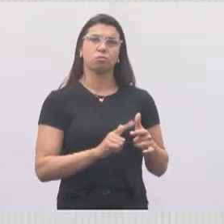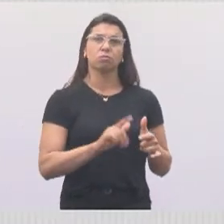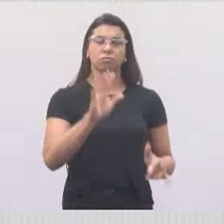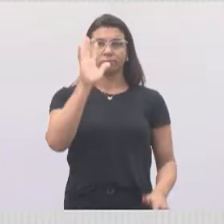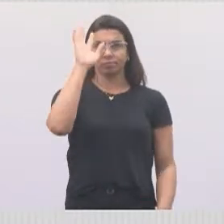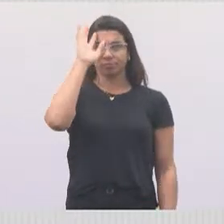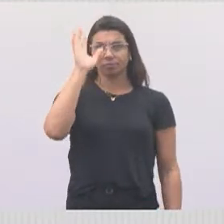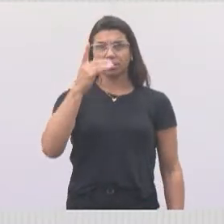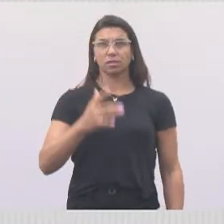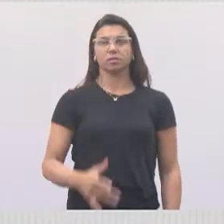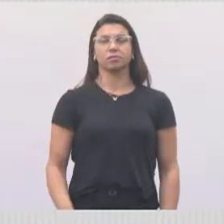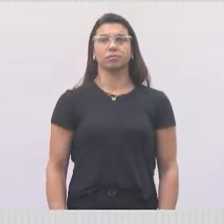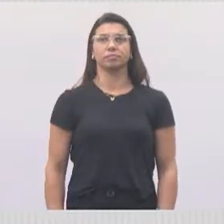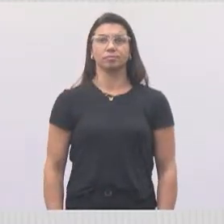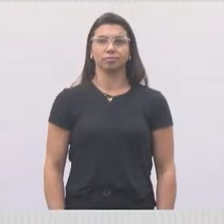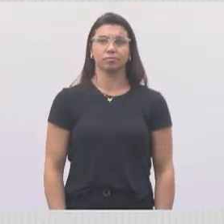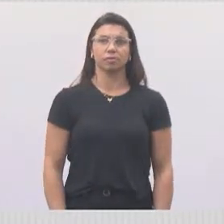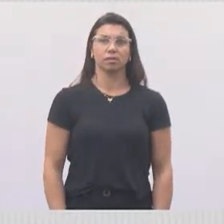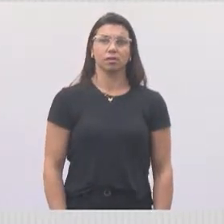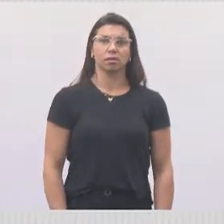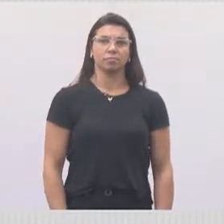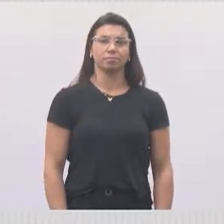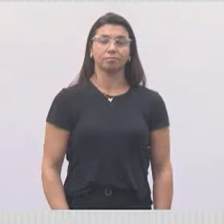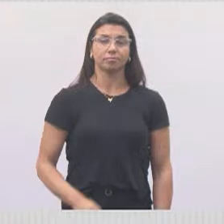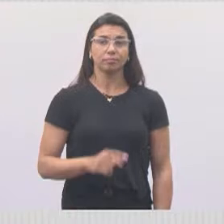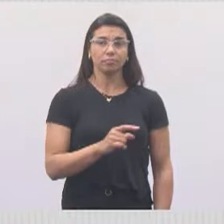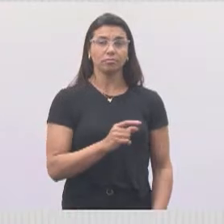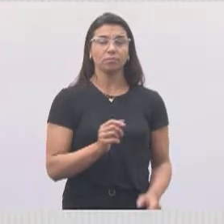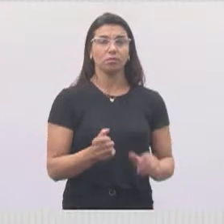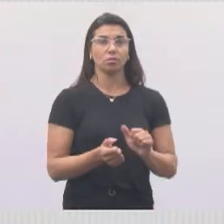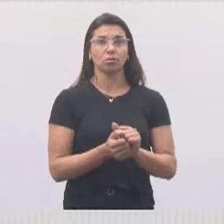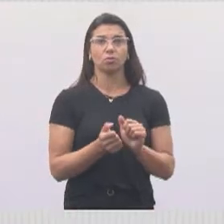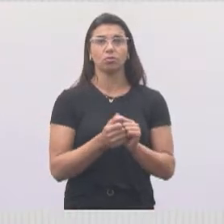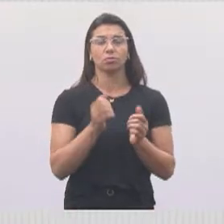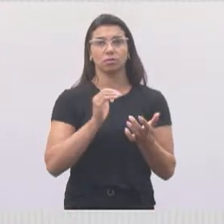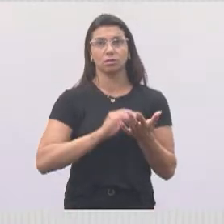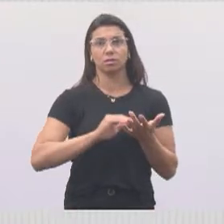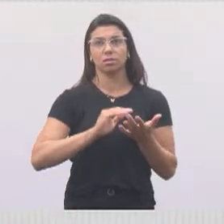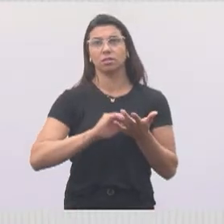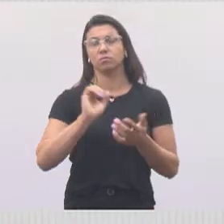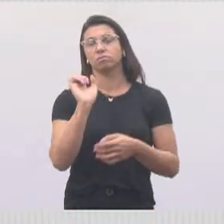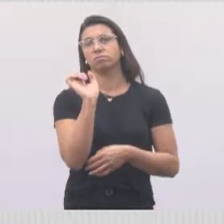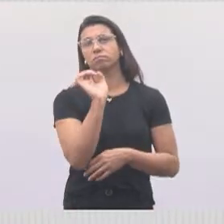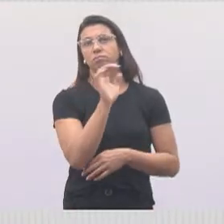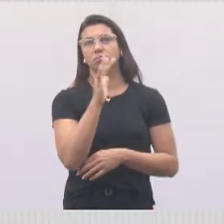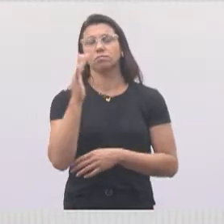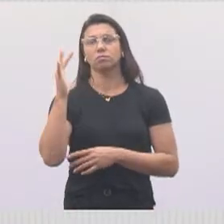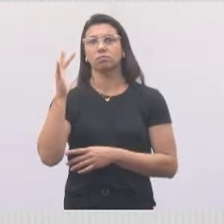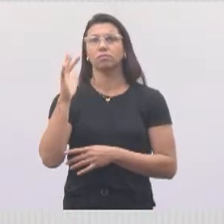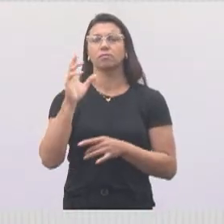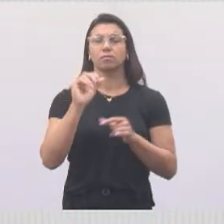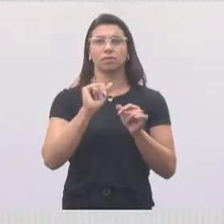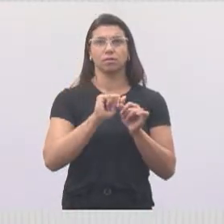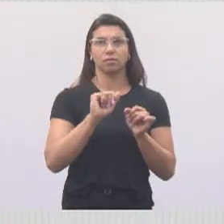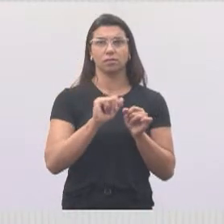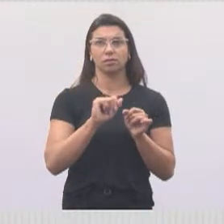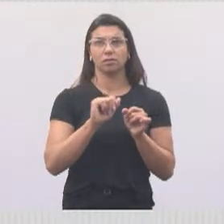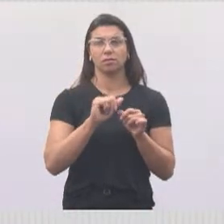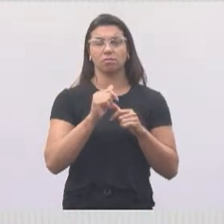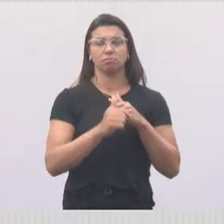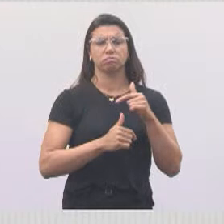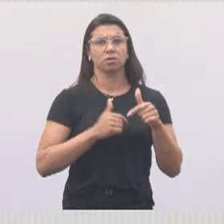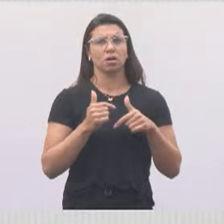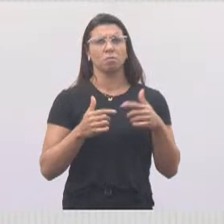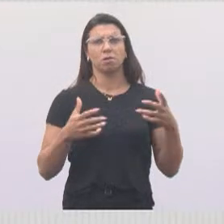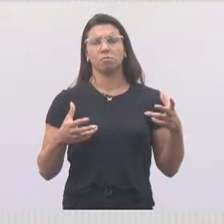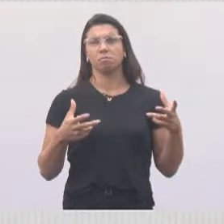Ambiental, que fez, né, através da Secretaria de Meio Ambiente. O pessoal da Ambiental fez um trabalho